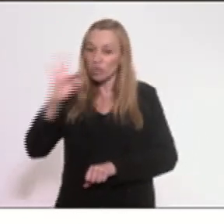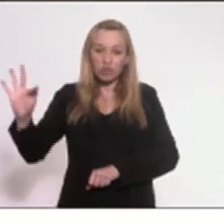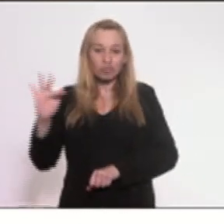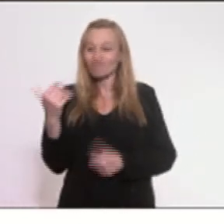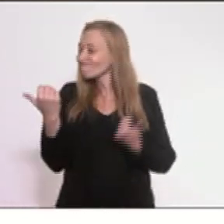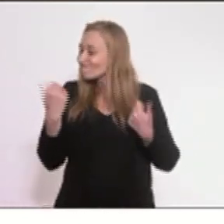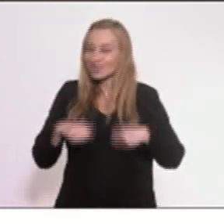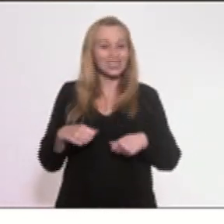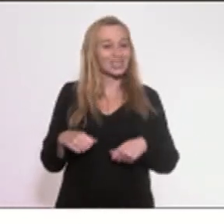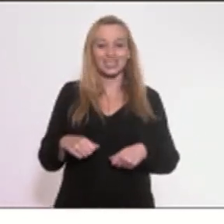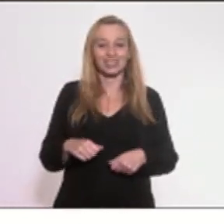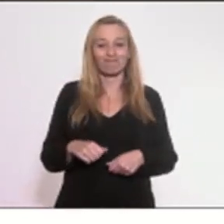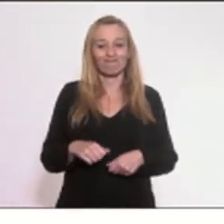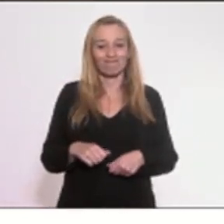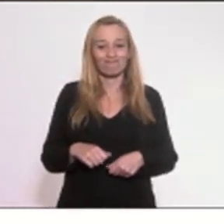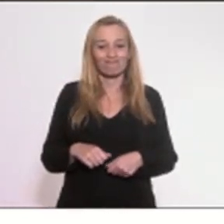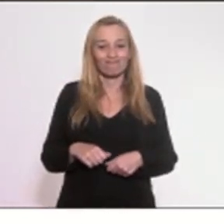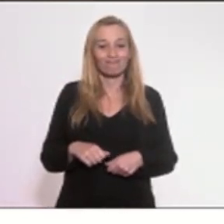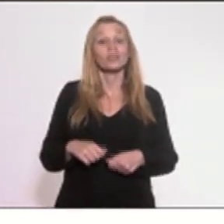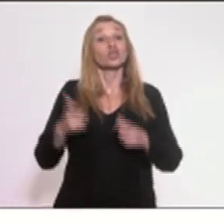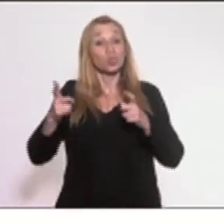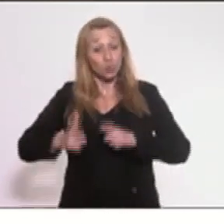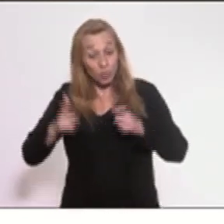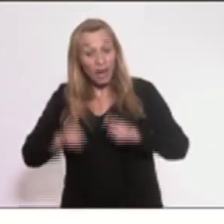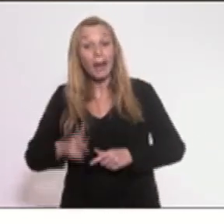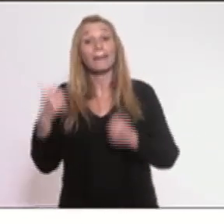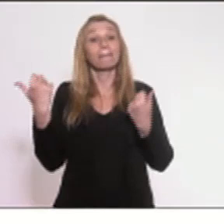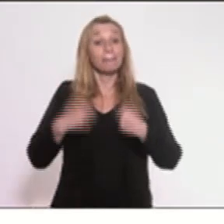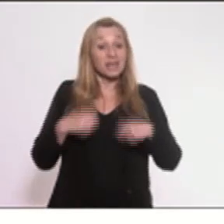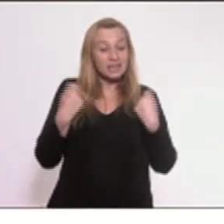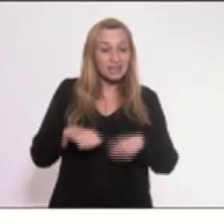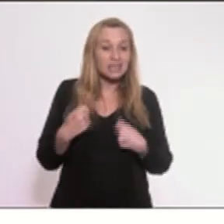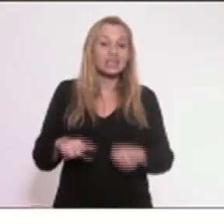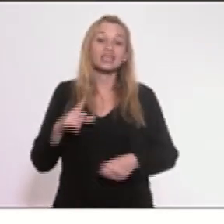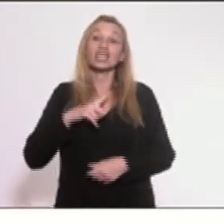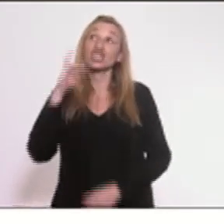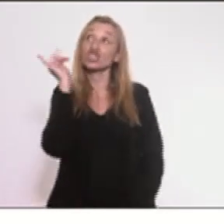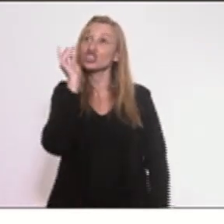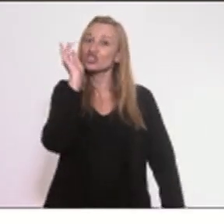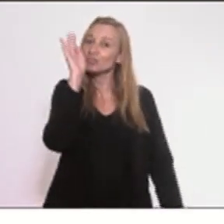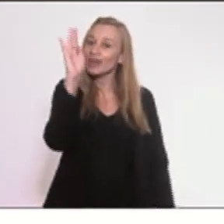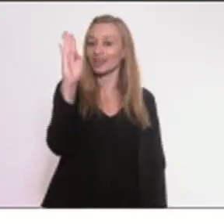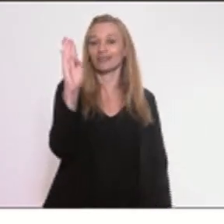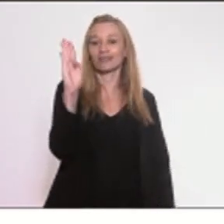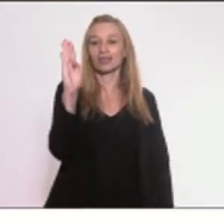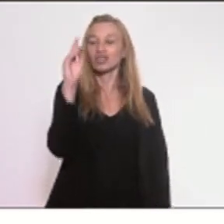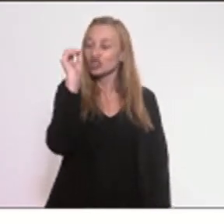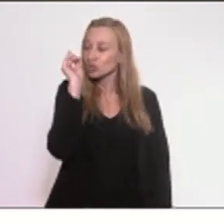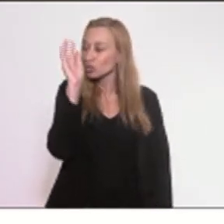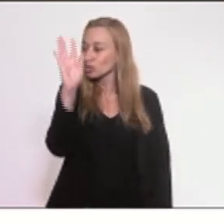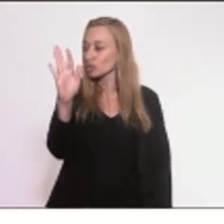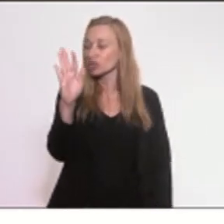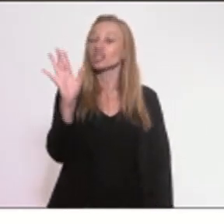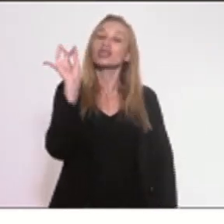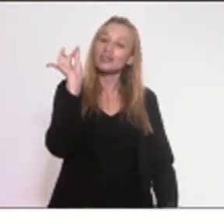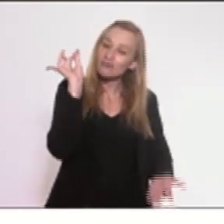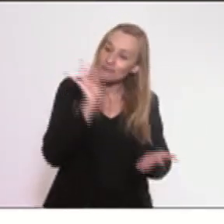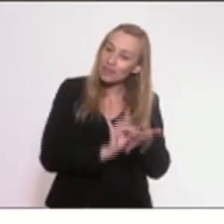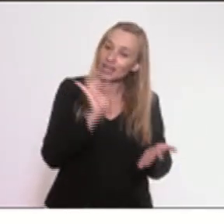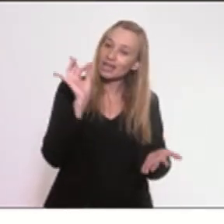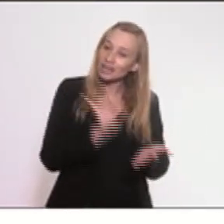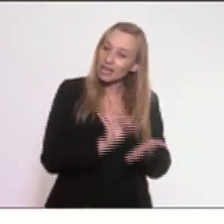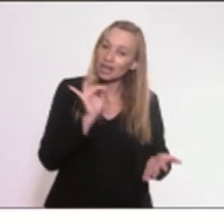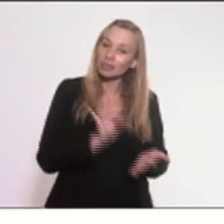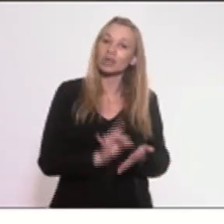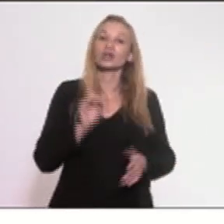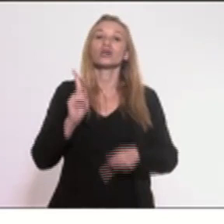a região não precisa disso. A região precisa ter esperança. Esperança de que realmente o